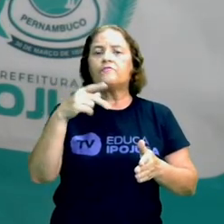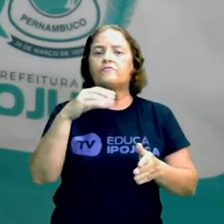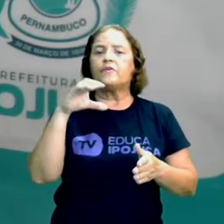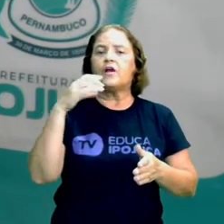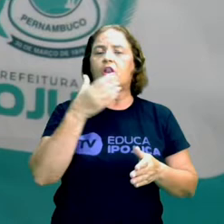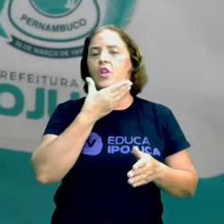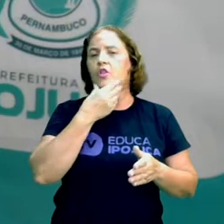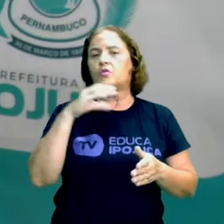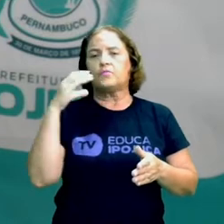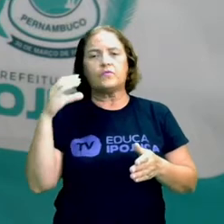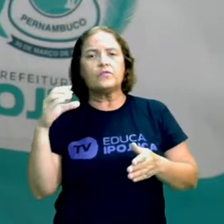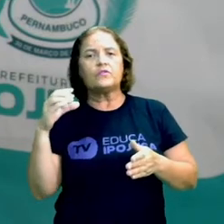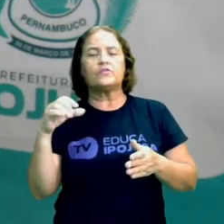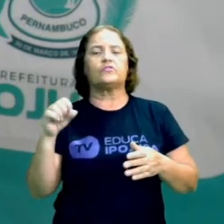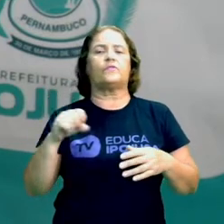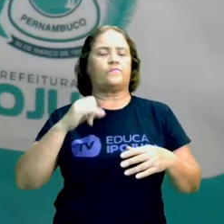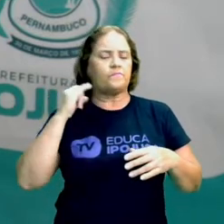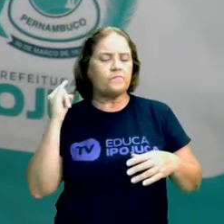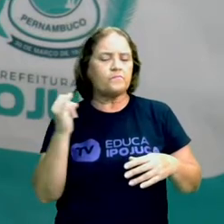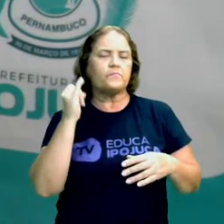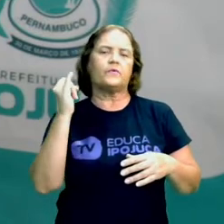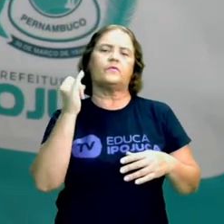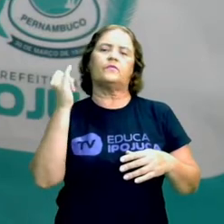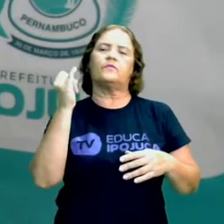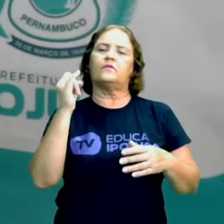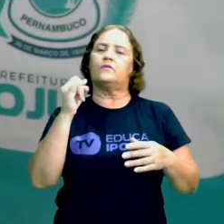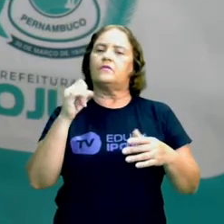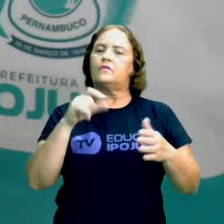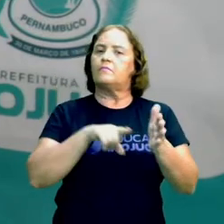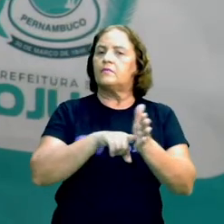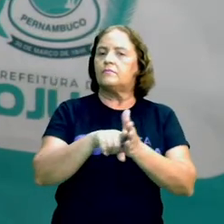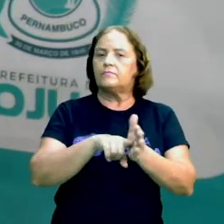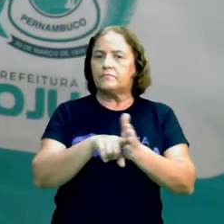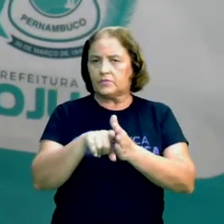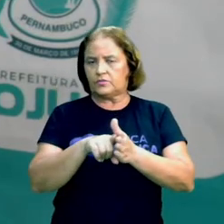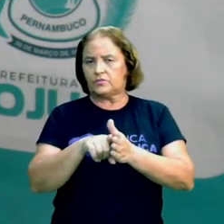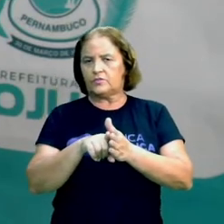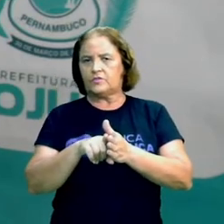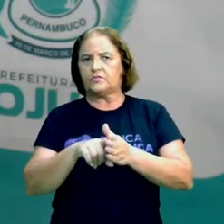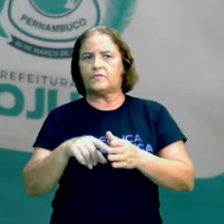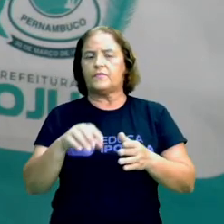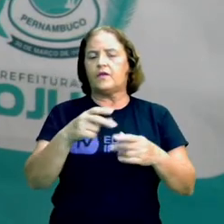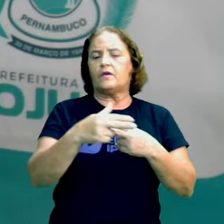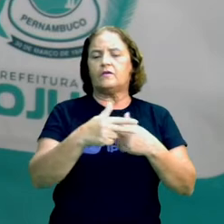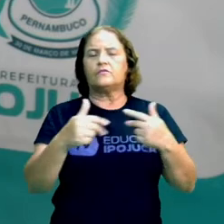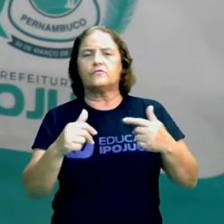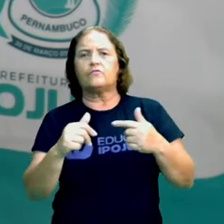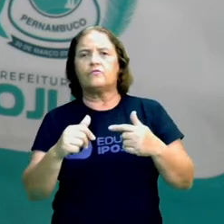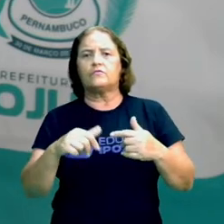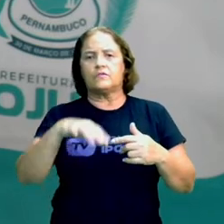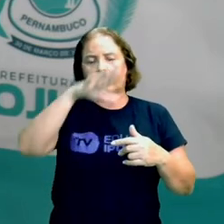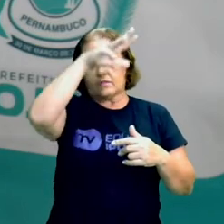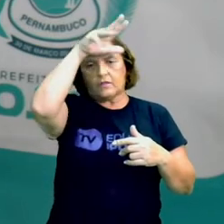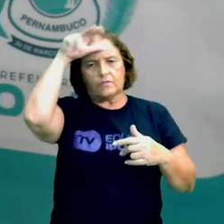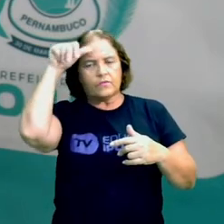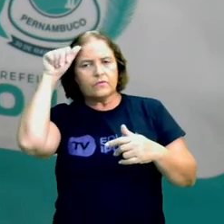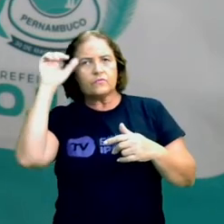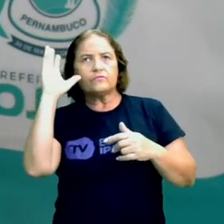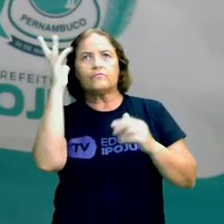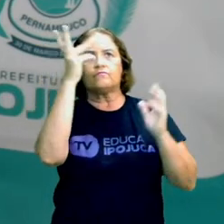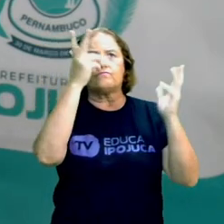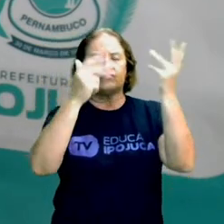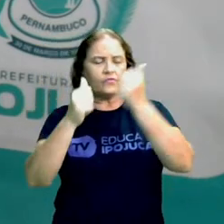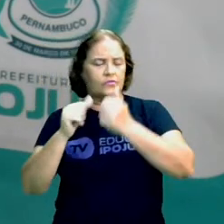pesquisa sobre o meio ambiente, esses dados da floresta amazônica que são desse ano são importantes para a minha